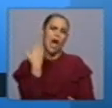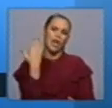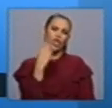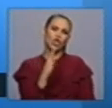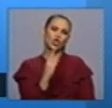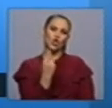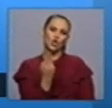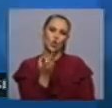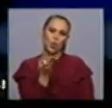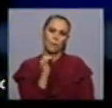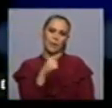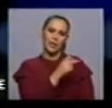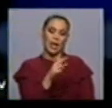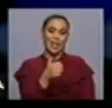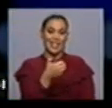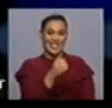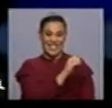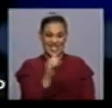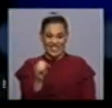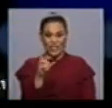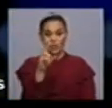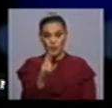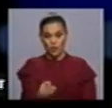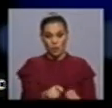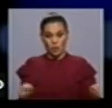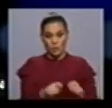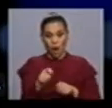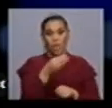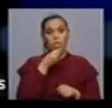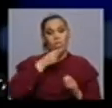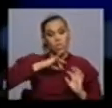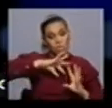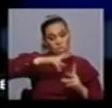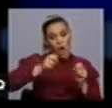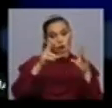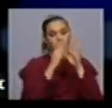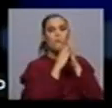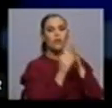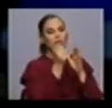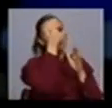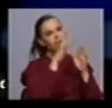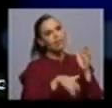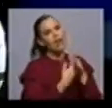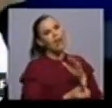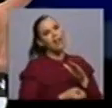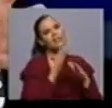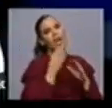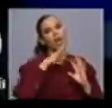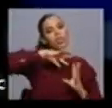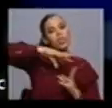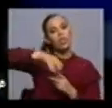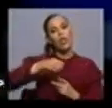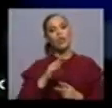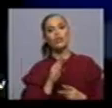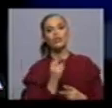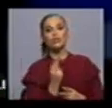são cerca de 500 vezes a massa da Terra. E, portanto, este é um novo modelo, uma nova história para a formação de Júpiter, que bate certo